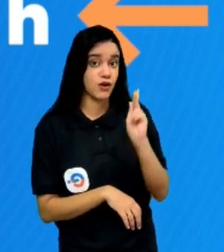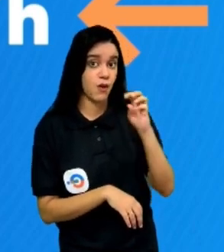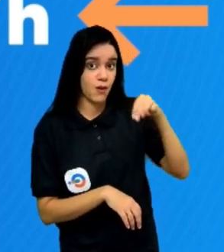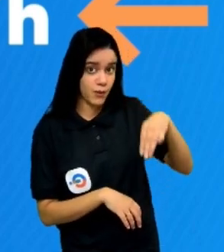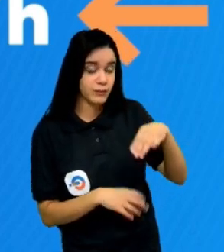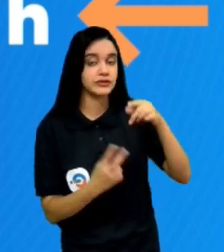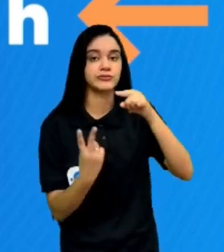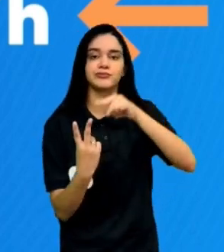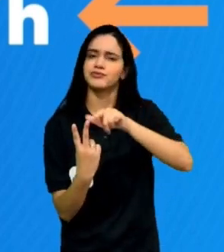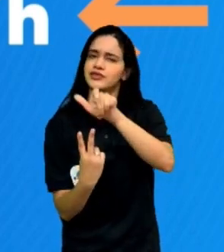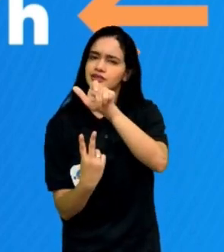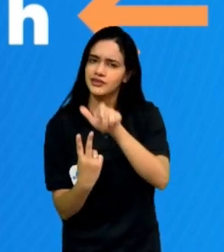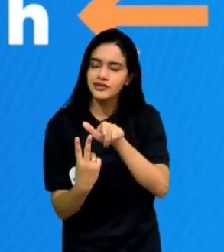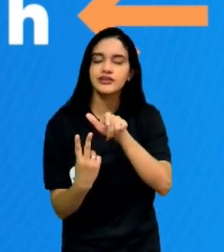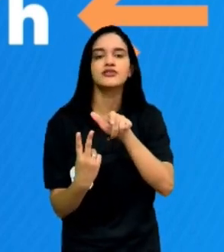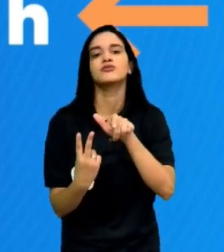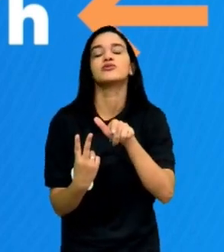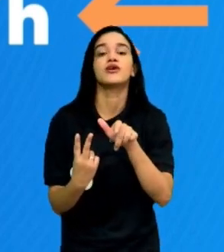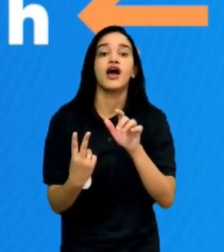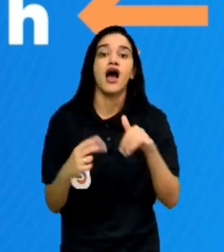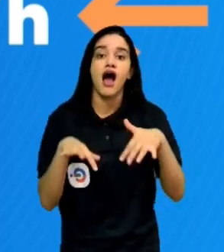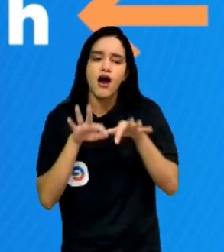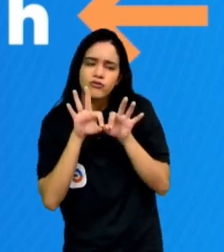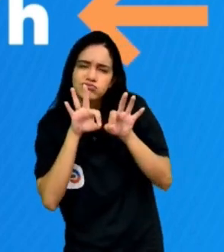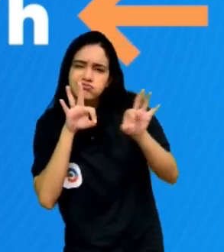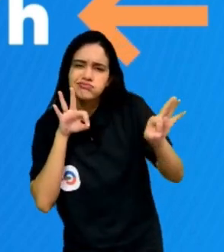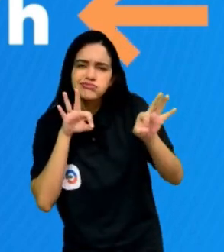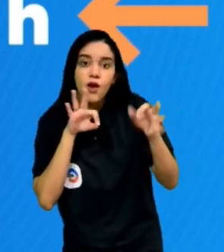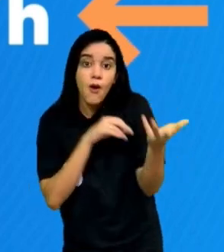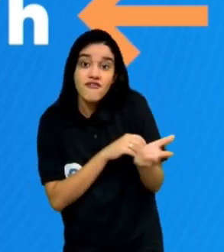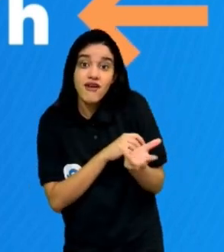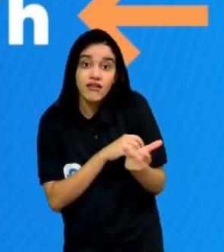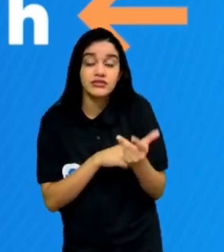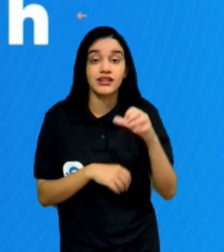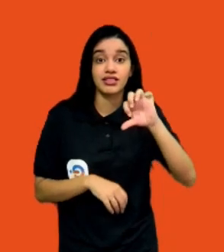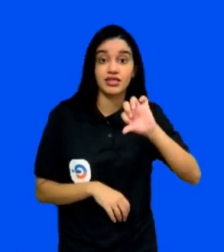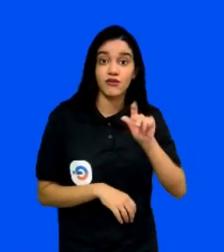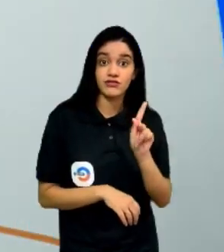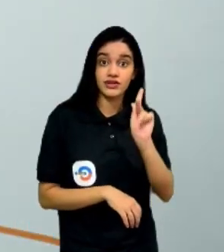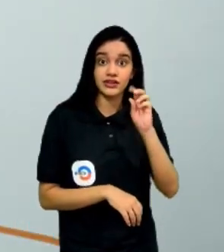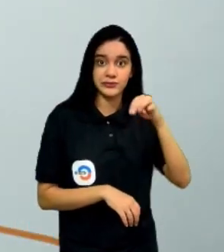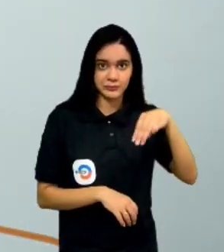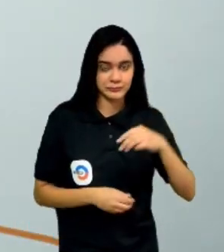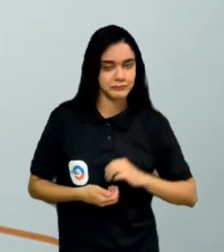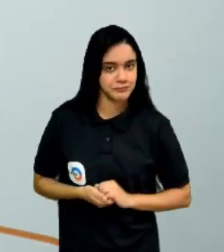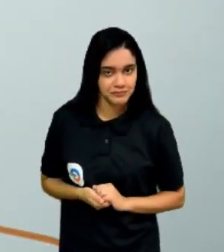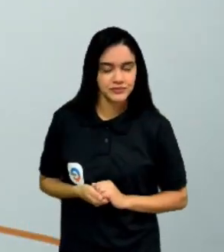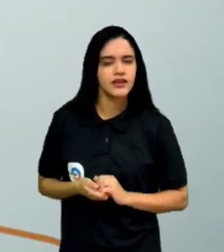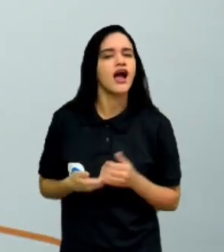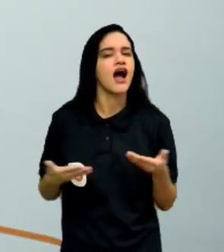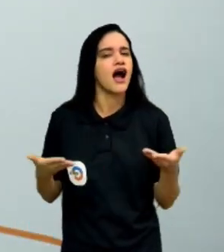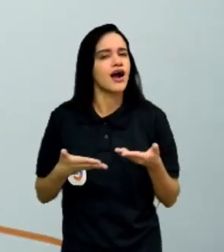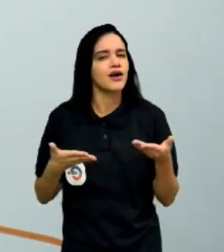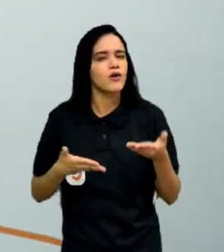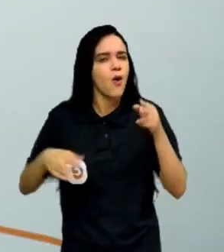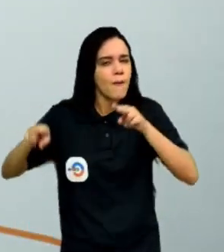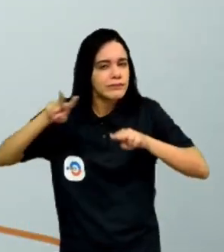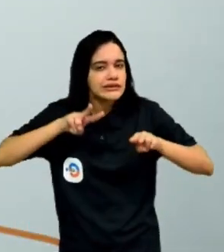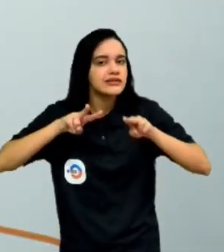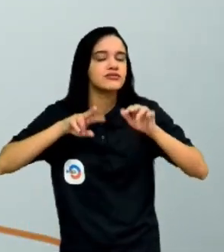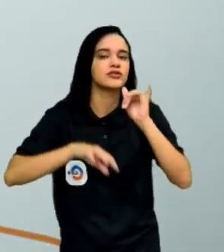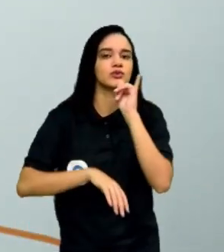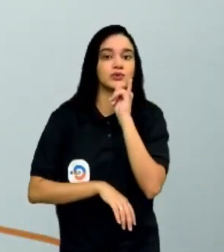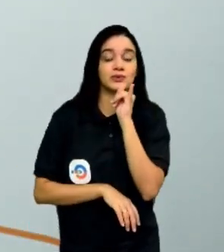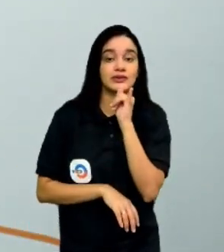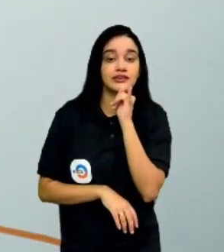segundo rapaz fez o trajeto a uma velocidade de 9 km por hora. Então a gente observou nesse exemplo que